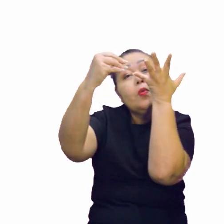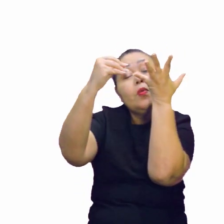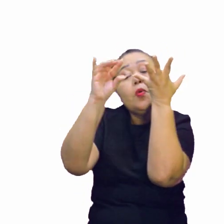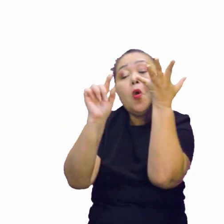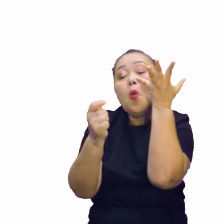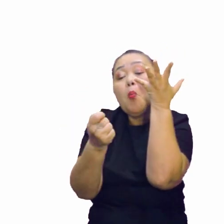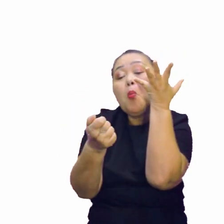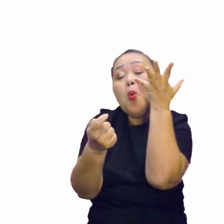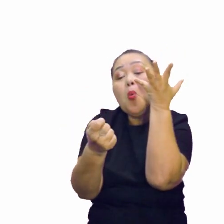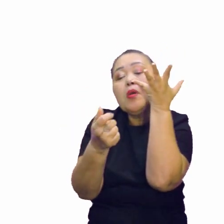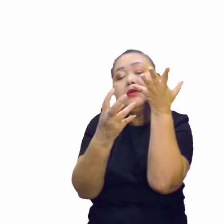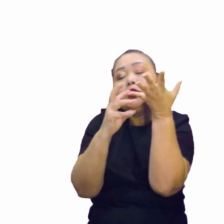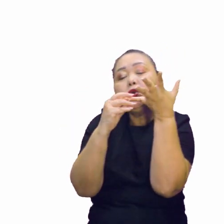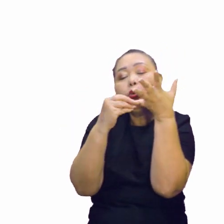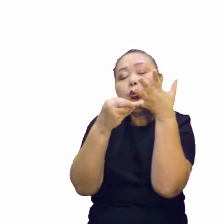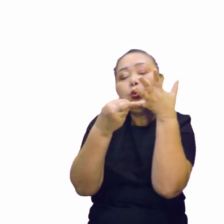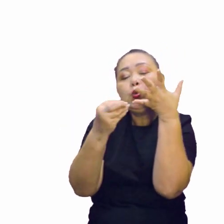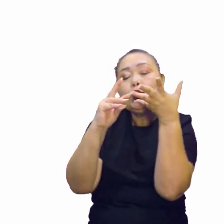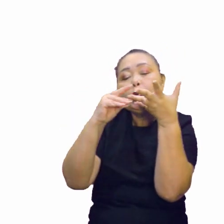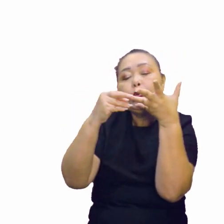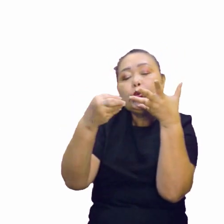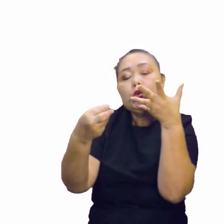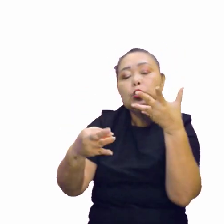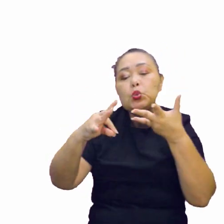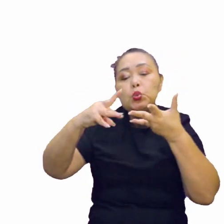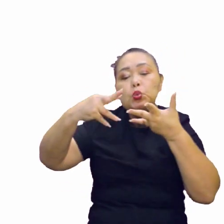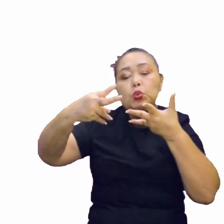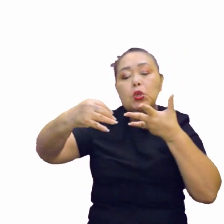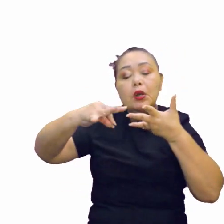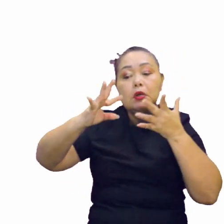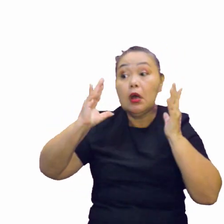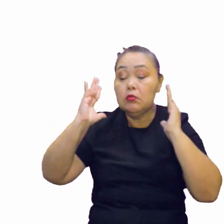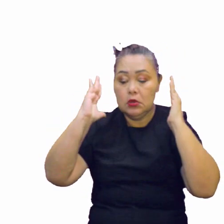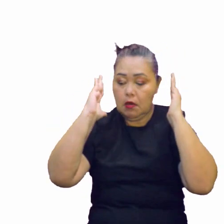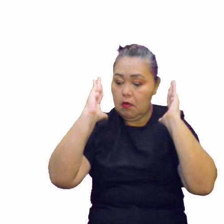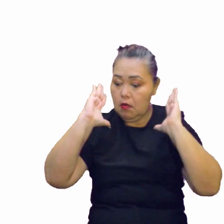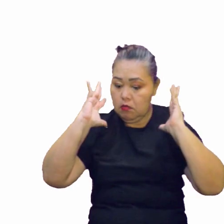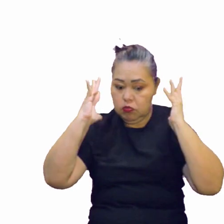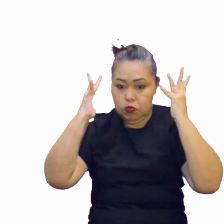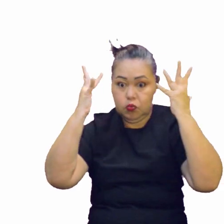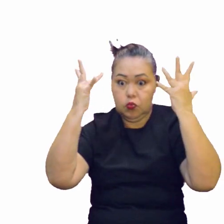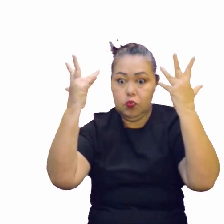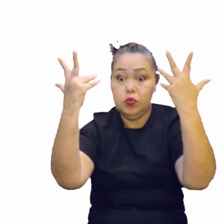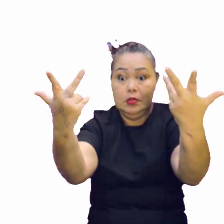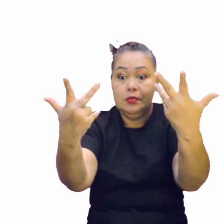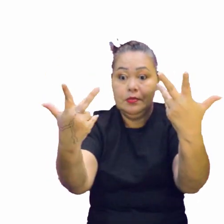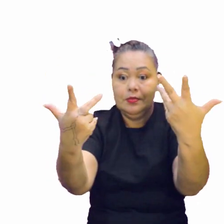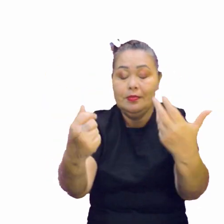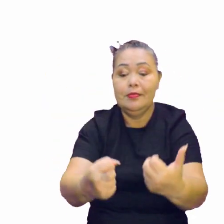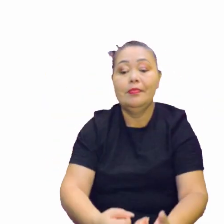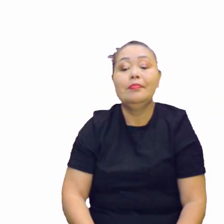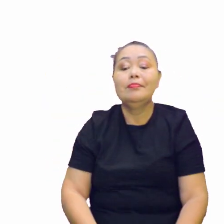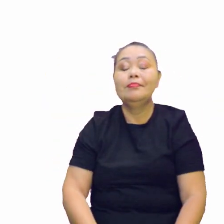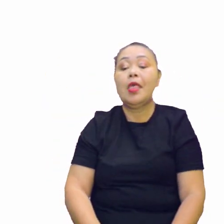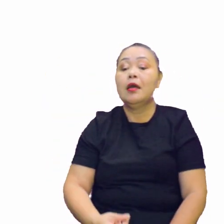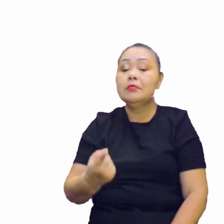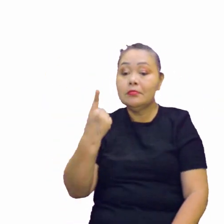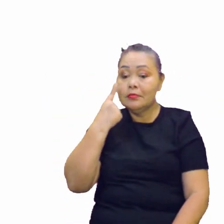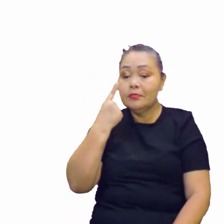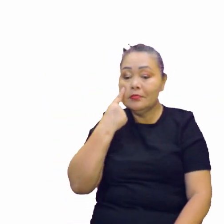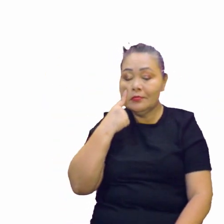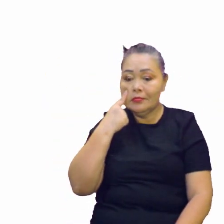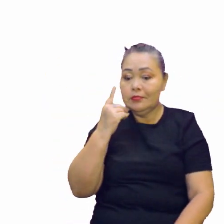atrofiam. Então você direciona esse processo de produção, para você ver como os espaços